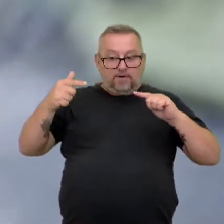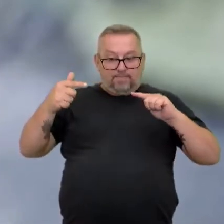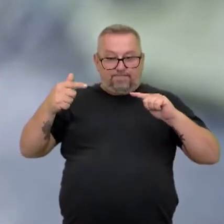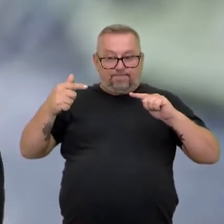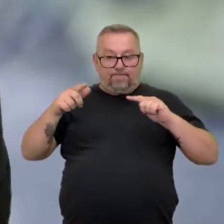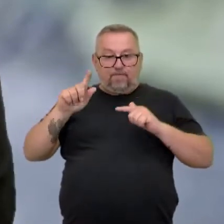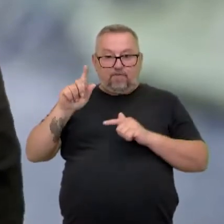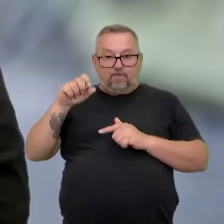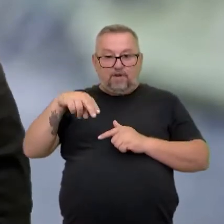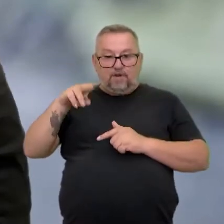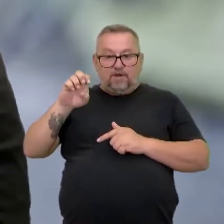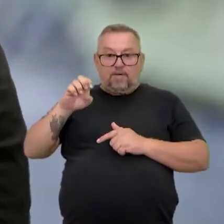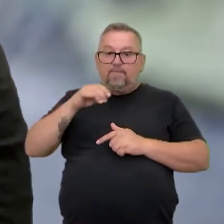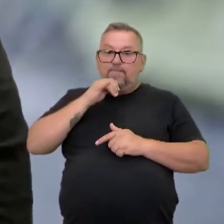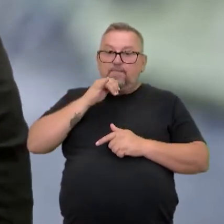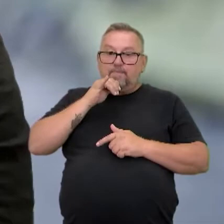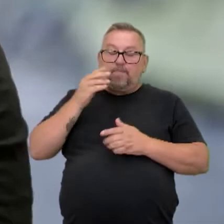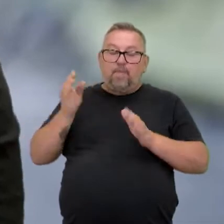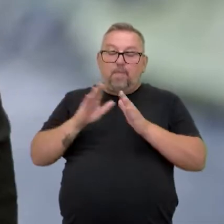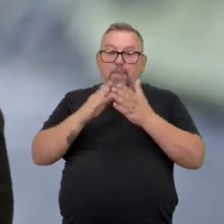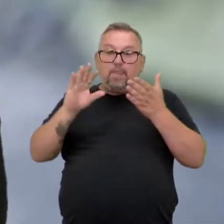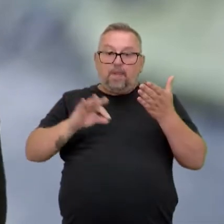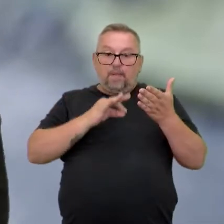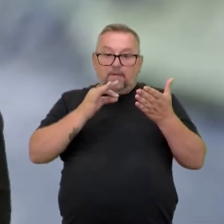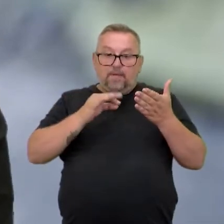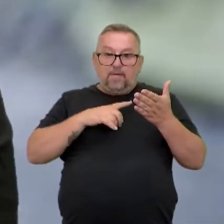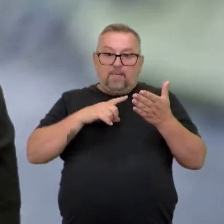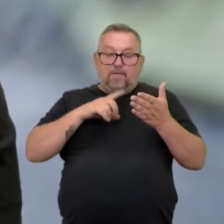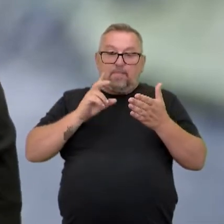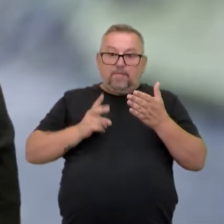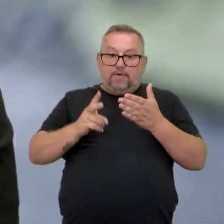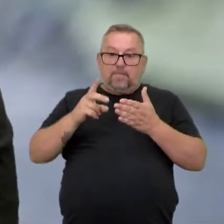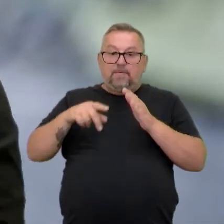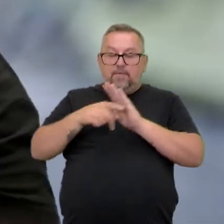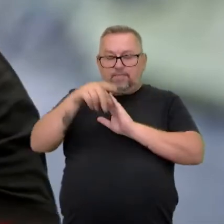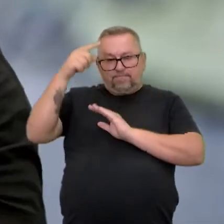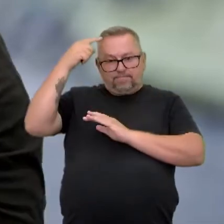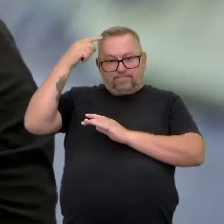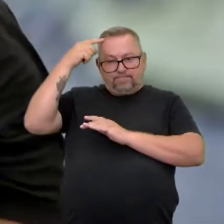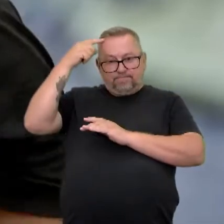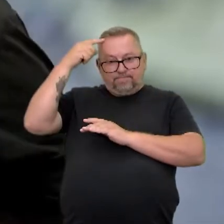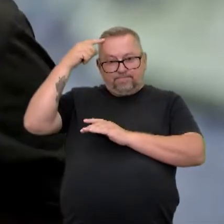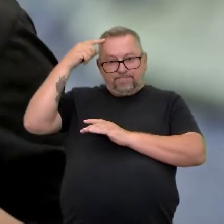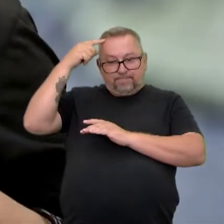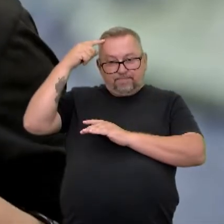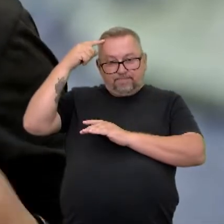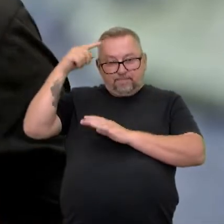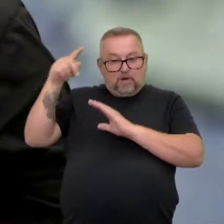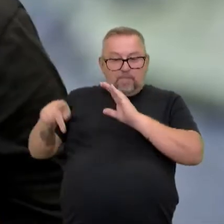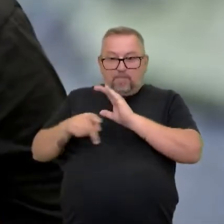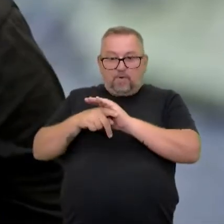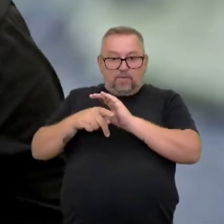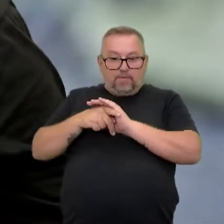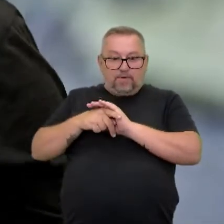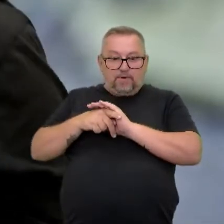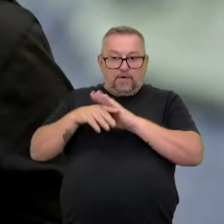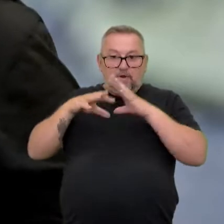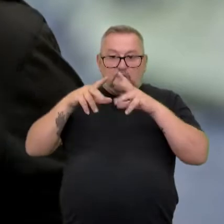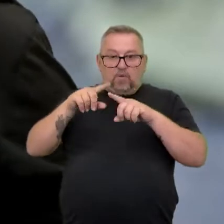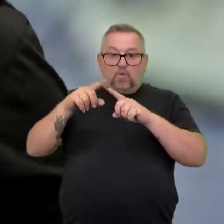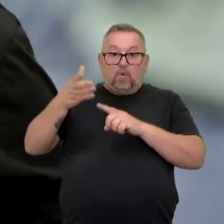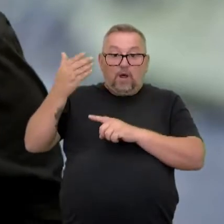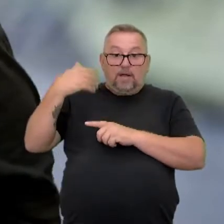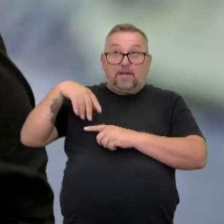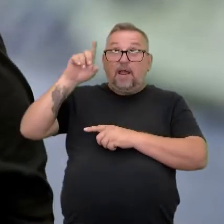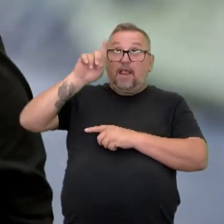exemplo, quando ele coloca ali que toda obra de arte é uma imitação mesmo da sua cabeça, é da ideia platônica, de que tudo antes existe no mundo